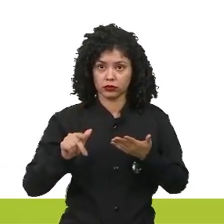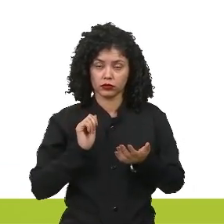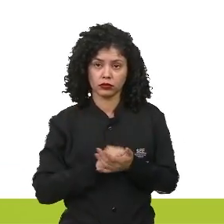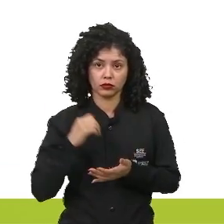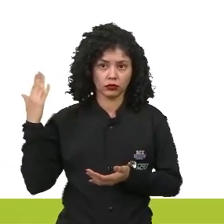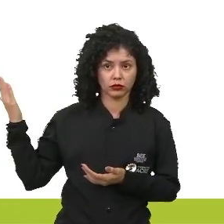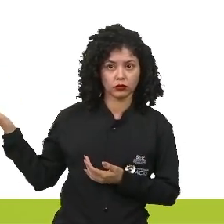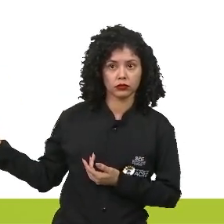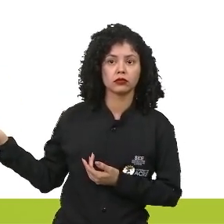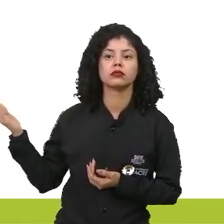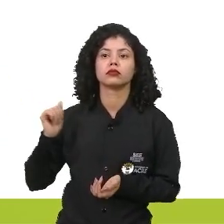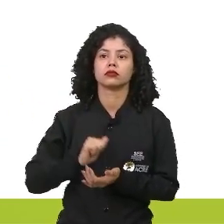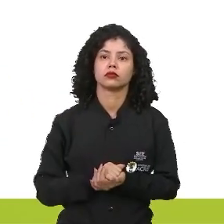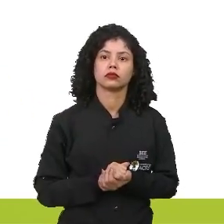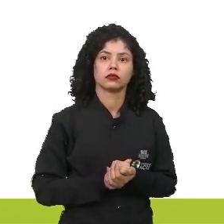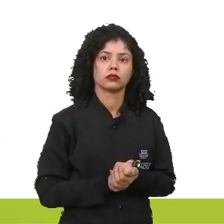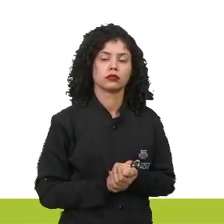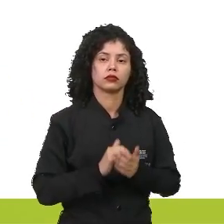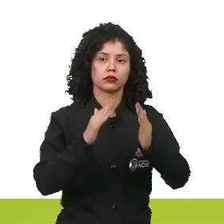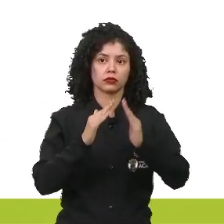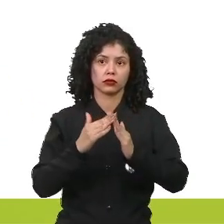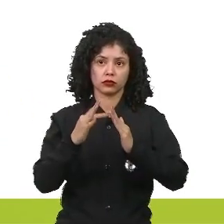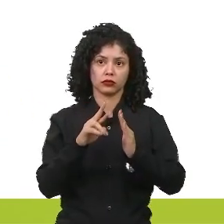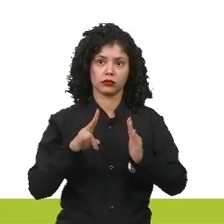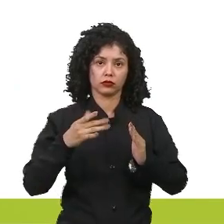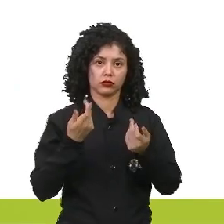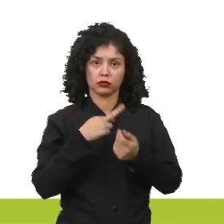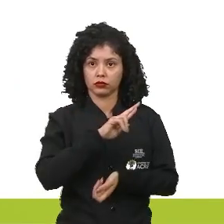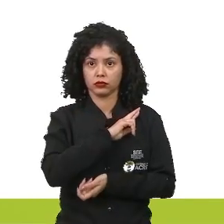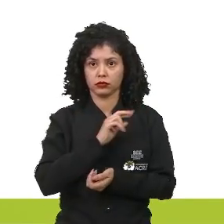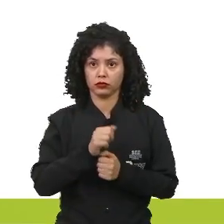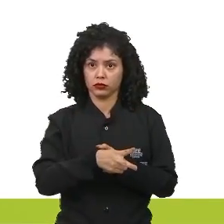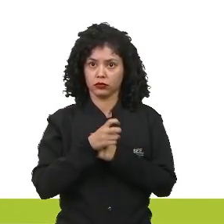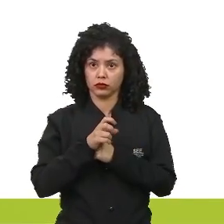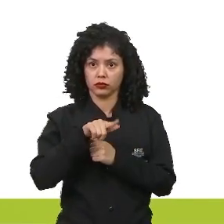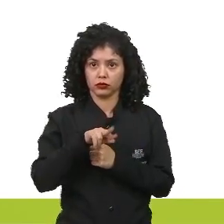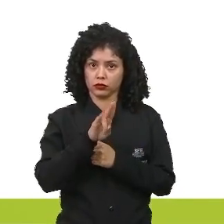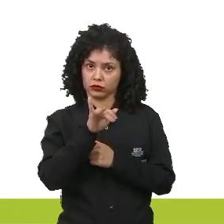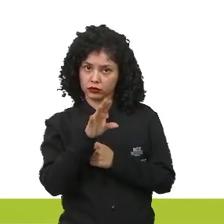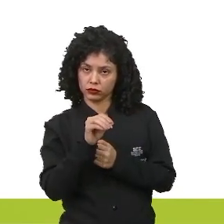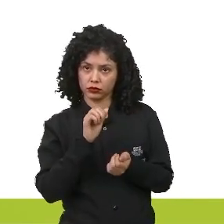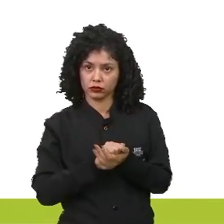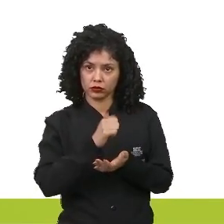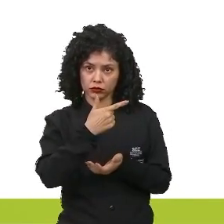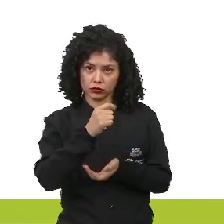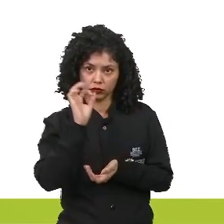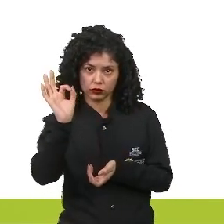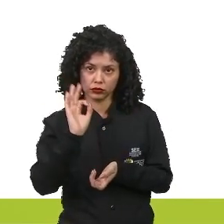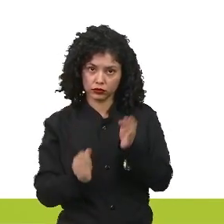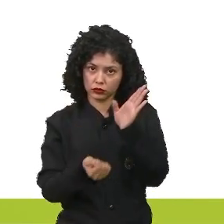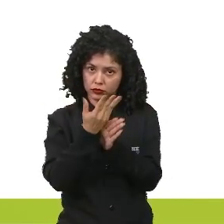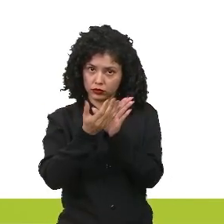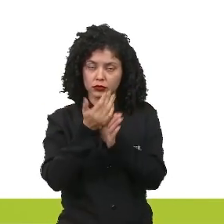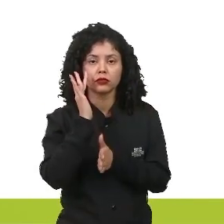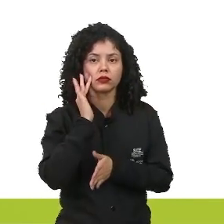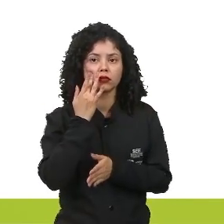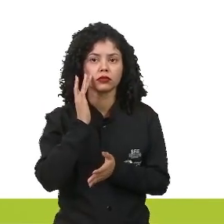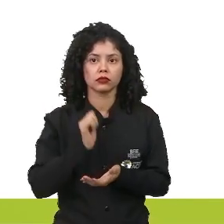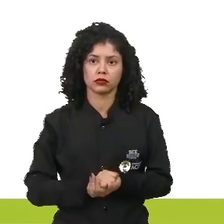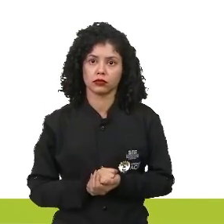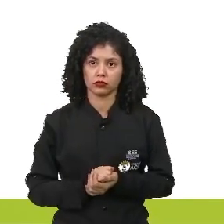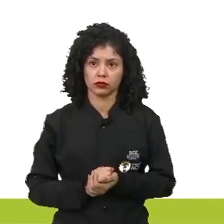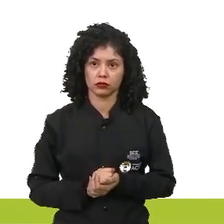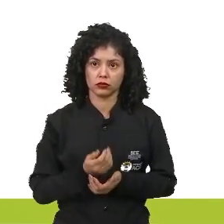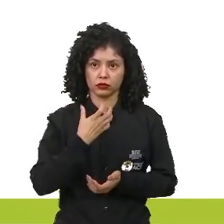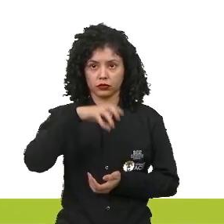Nesse caso aqui, a casa de fundição era responsável por retirar o quinto, que seria o 20% de toda a produção de ouro que caberia ao